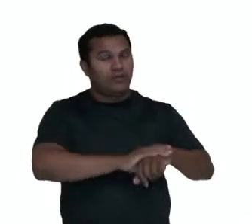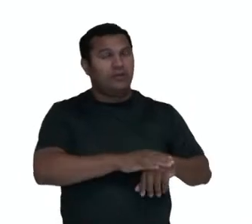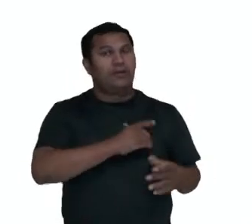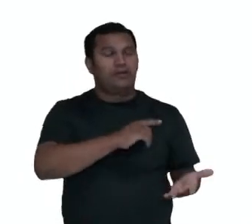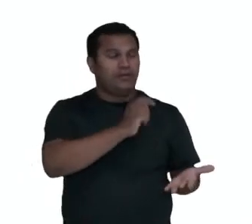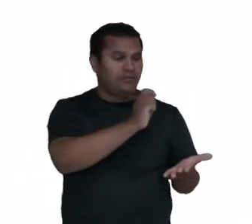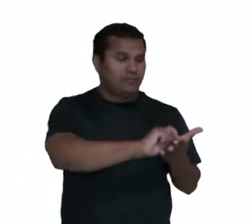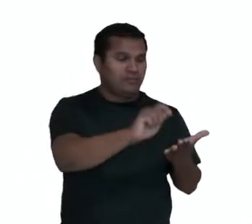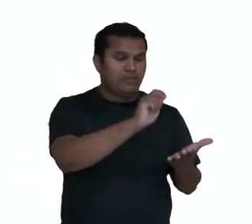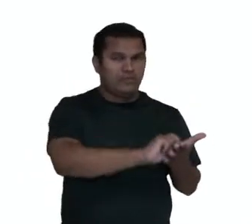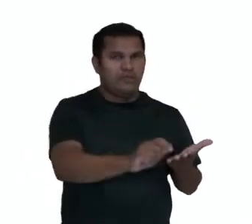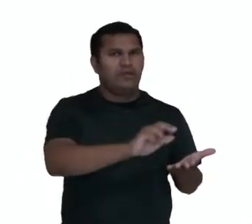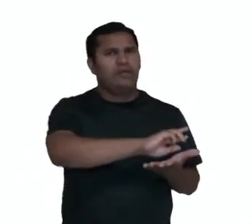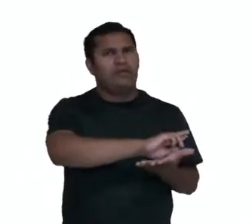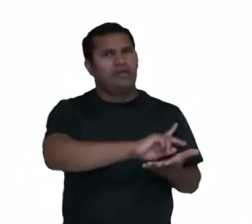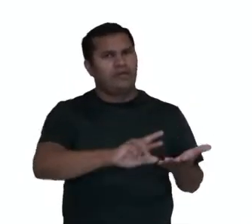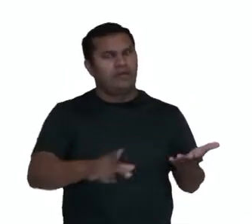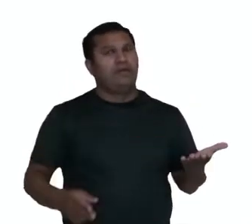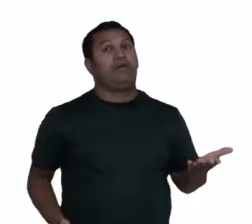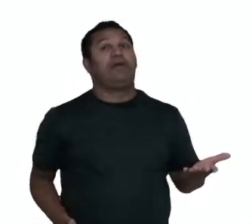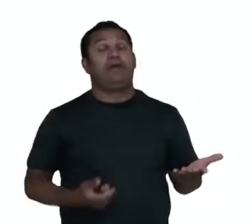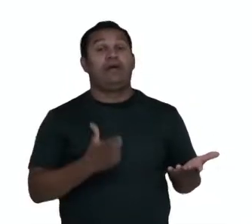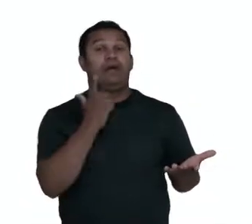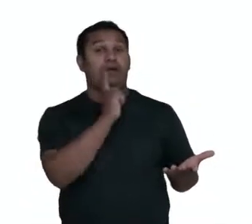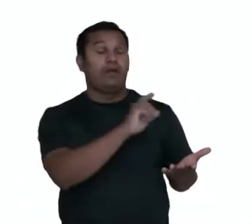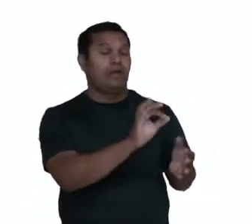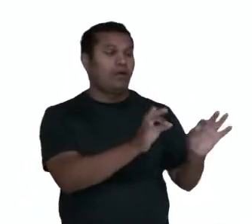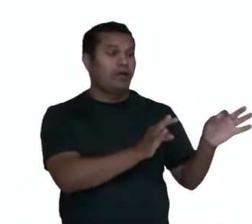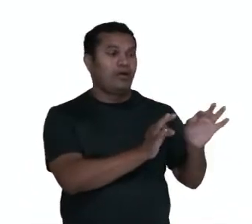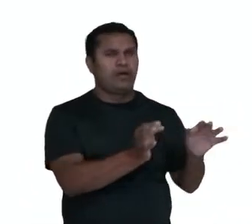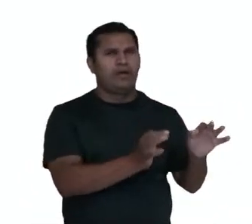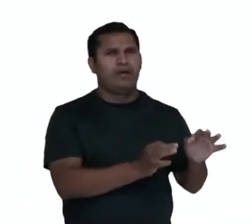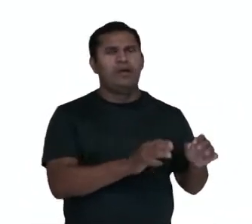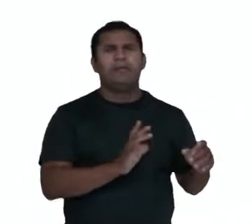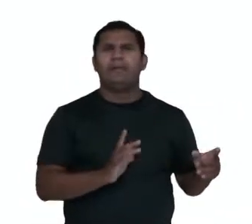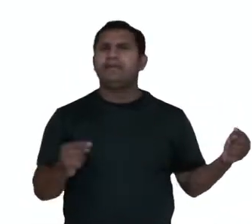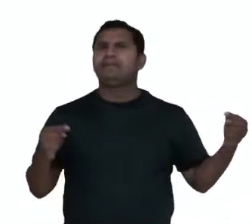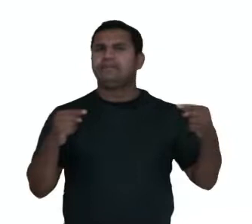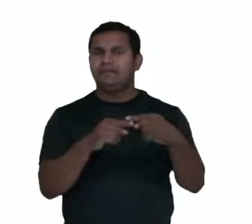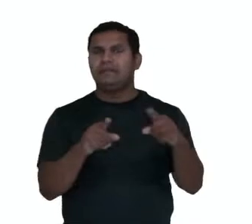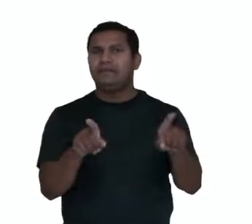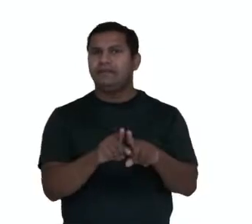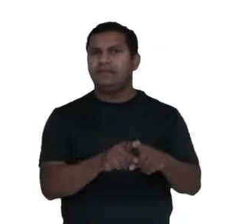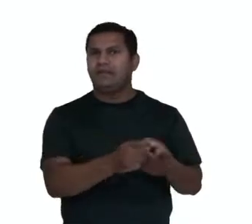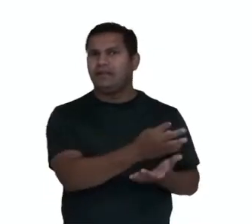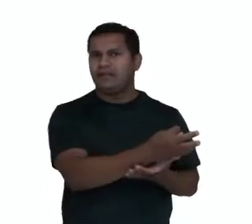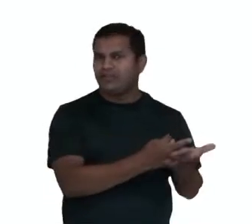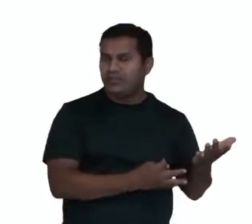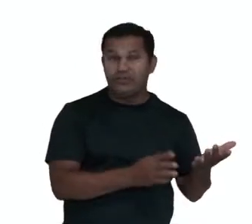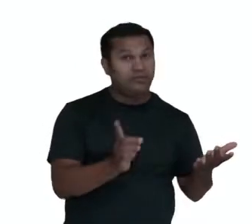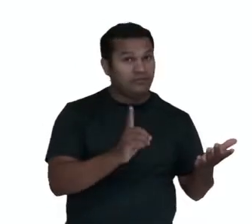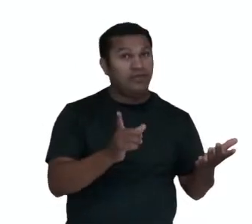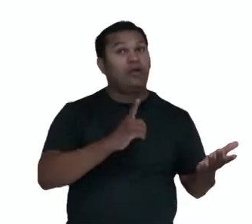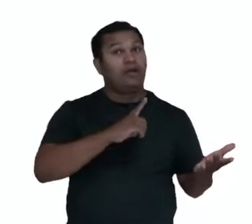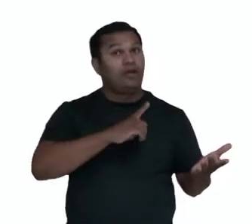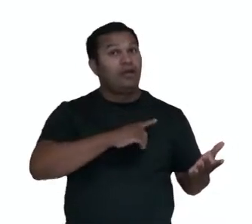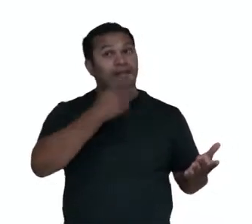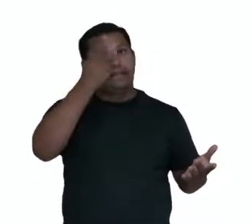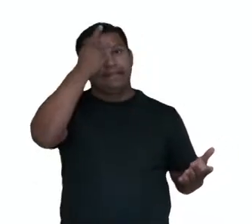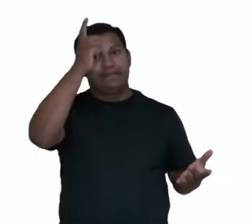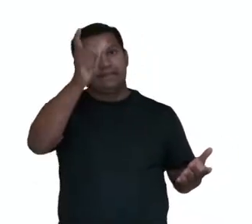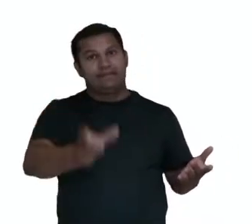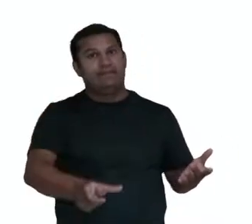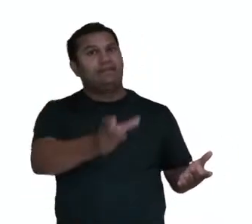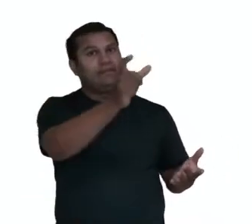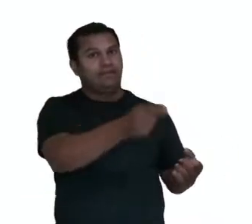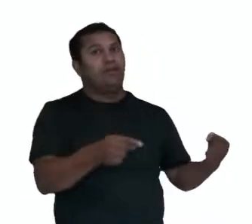atividade de criar ou de fazer. Poesia, portanto, pode estar nos lugares, nos objetos e nas pessoas. Assim, não só os poemas,